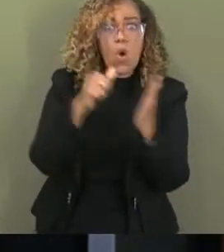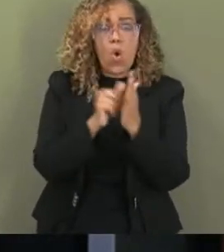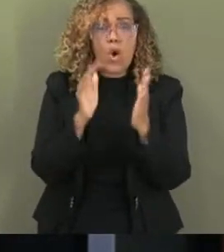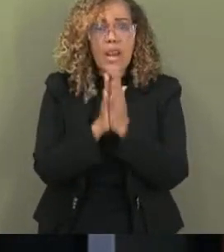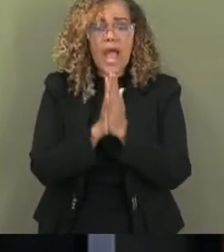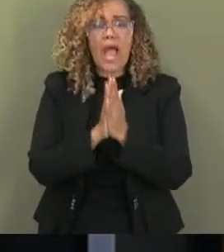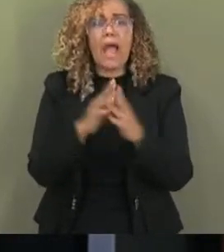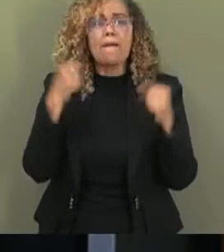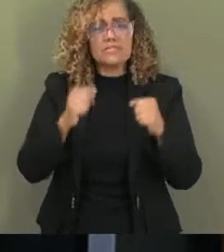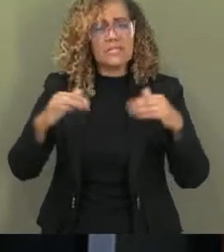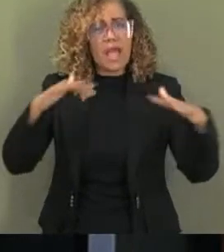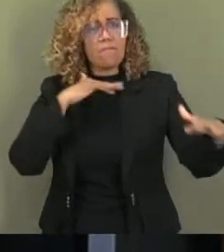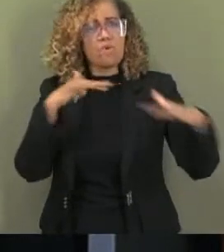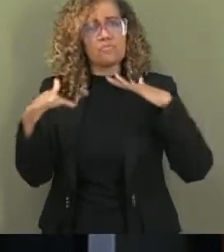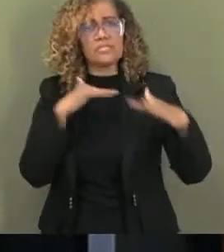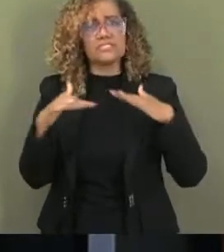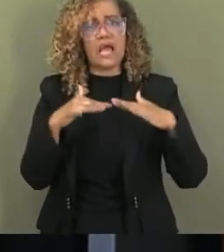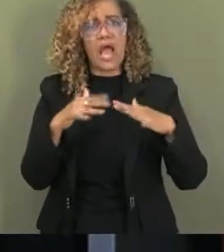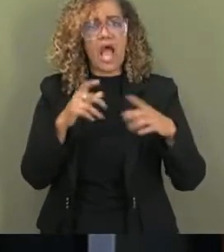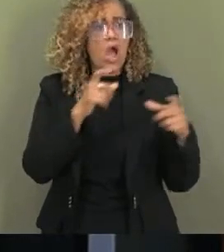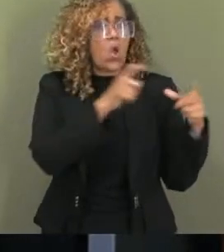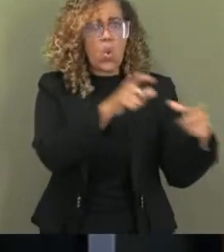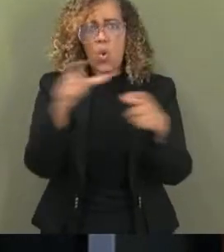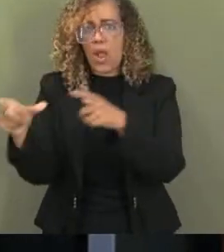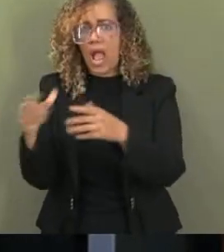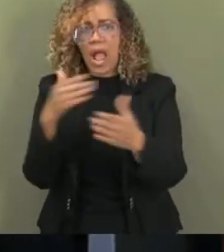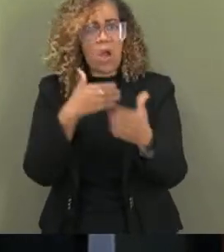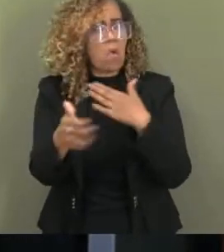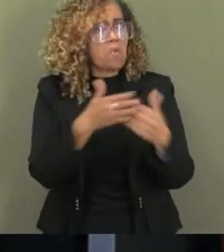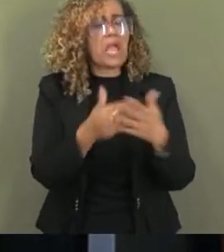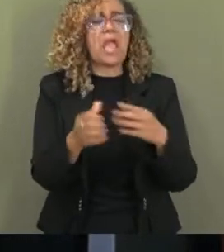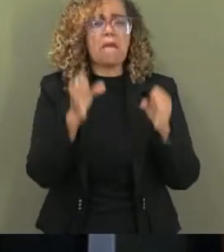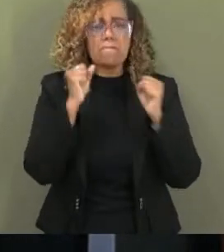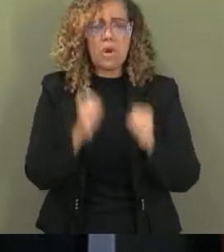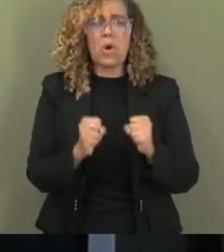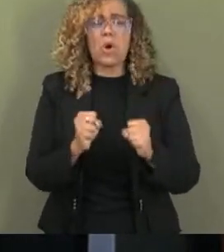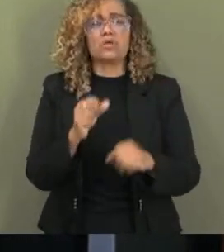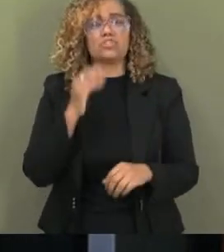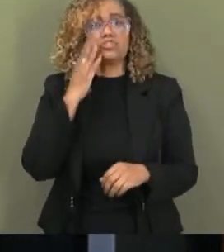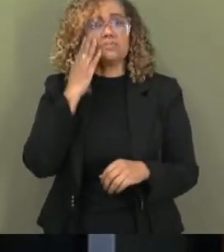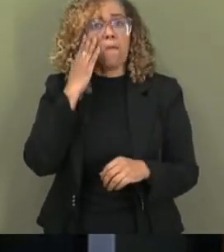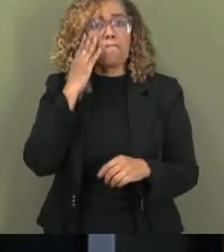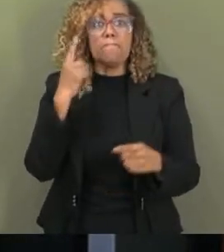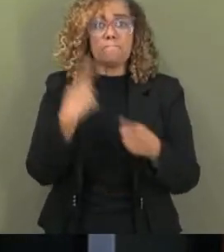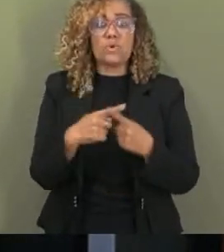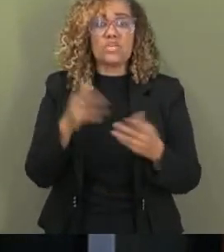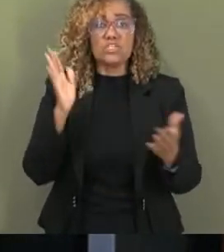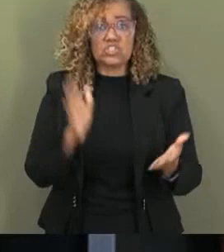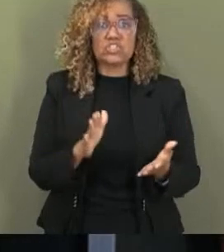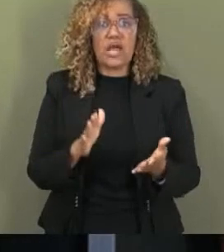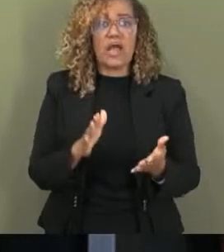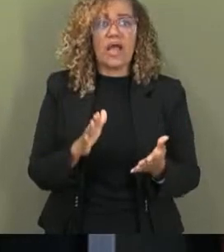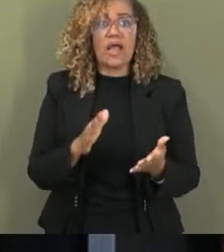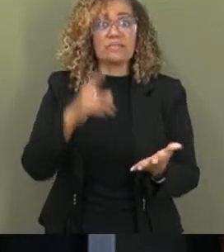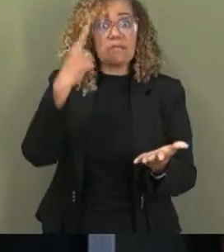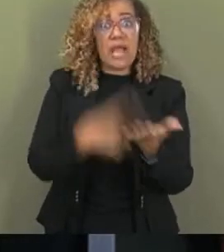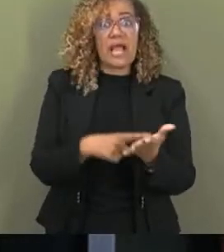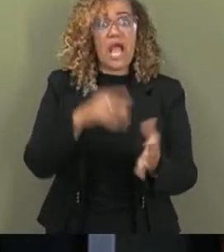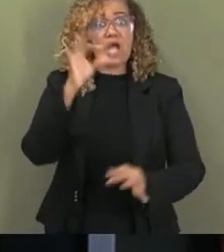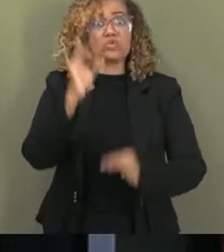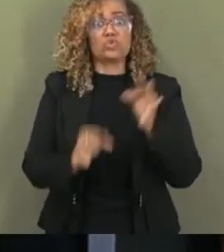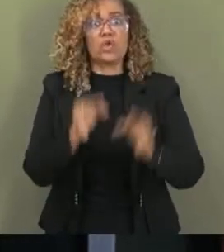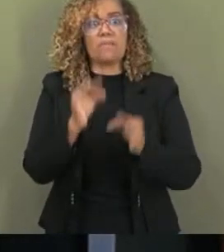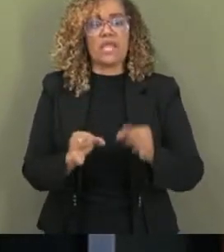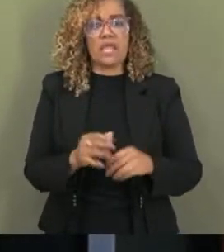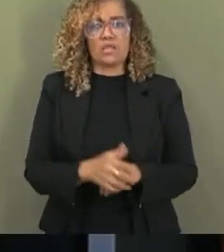nos mobilizando onde pudermos, porque o julgamento está marcado no Supremo Tribunal Federal, eles